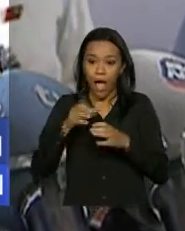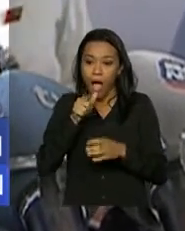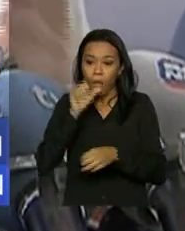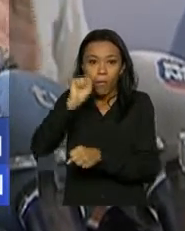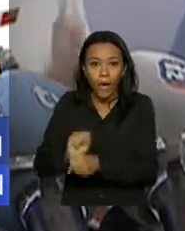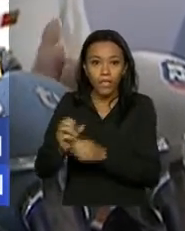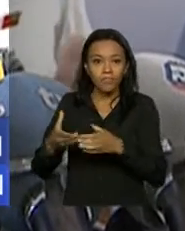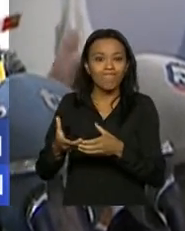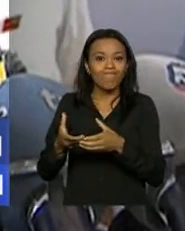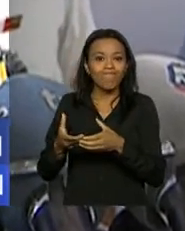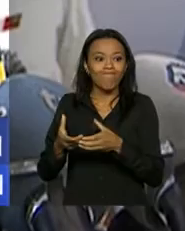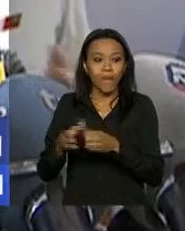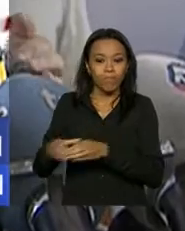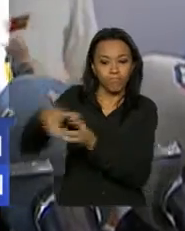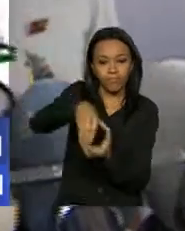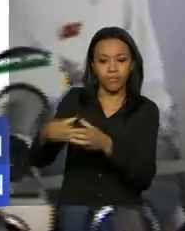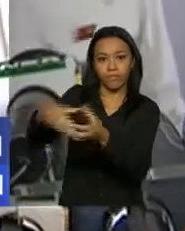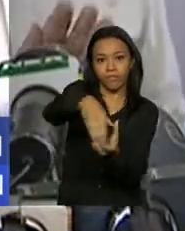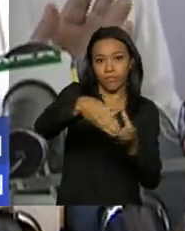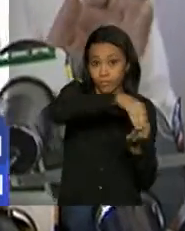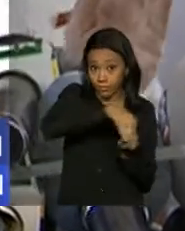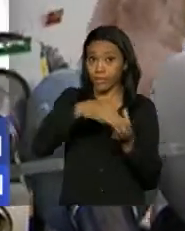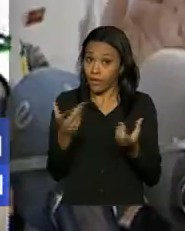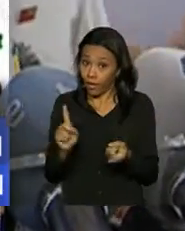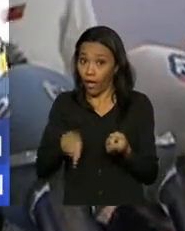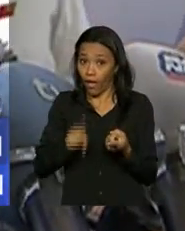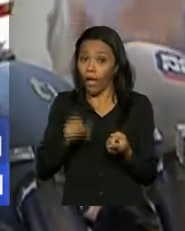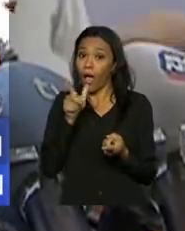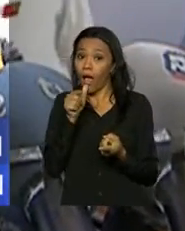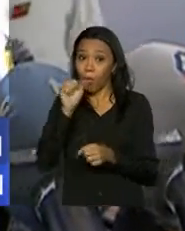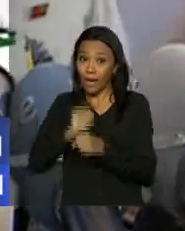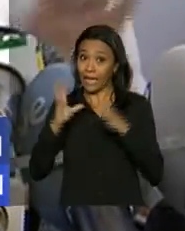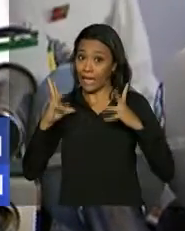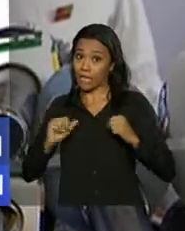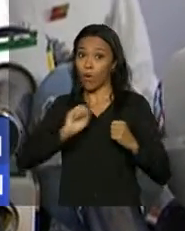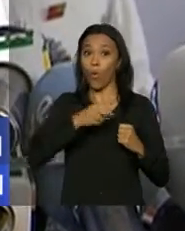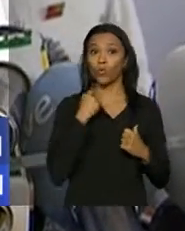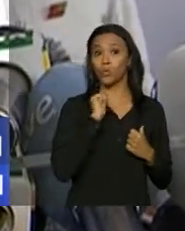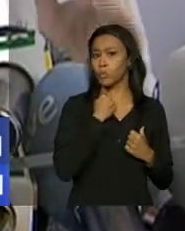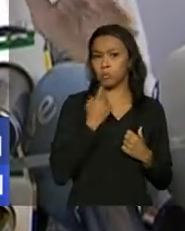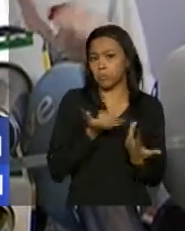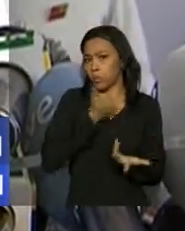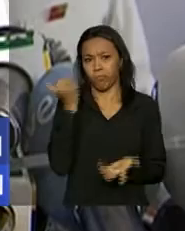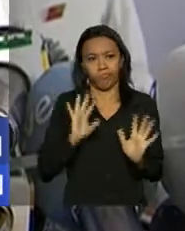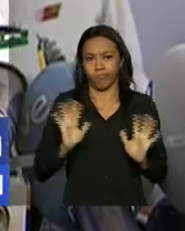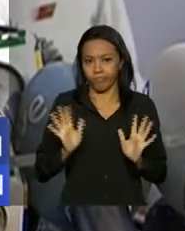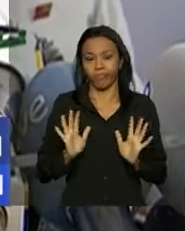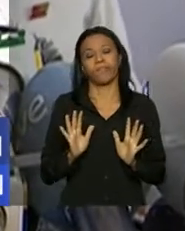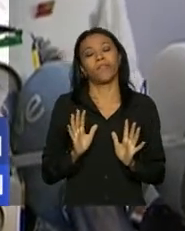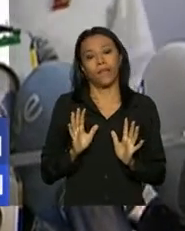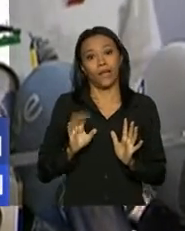mosquito. E o nascedouro do mosquito, tanto é água parada, limpa ou suja, não interessa,